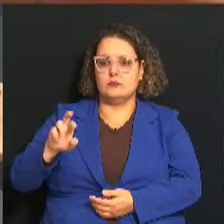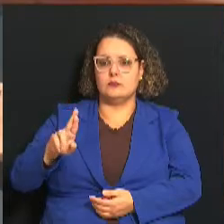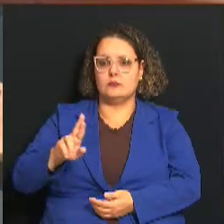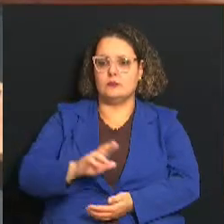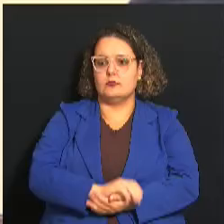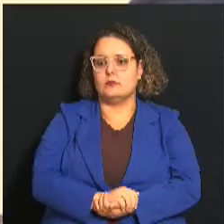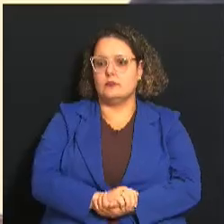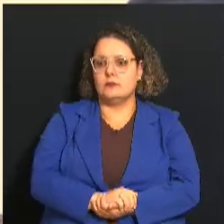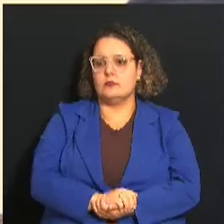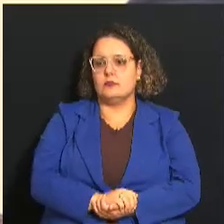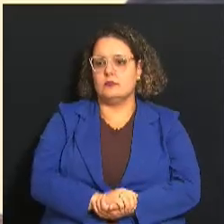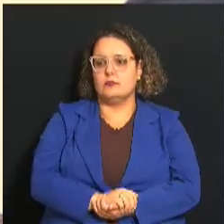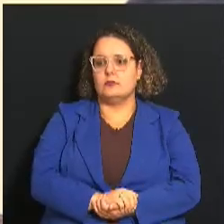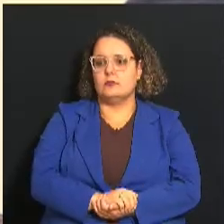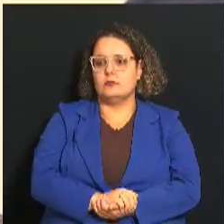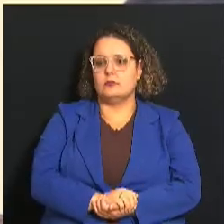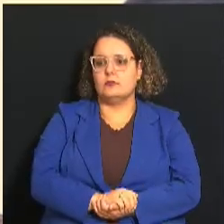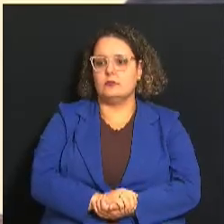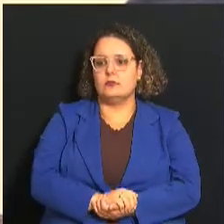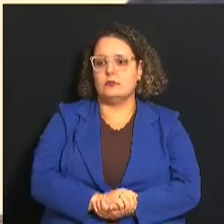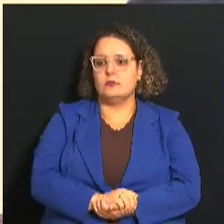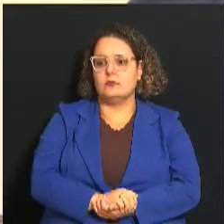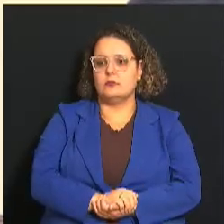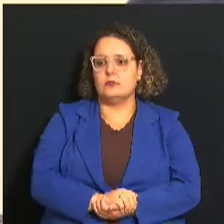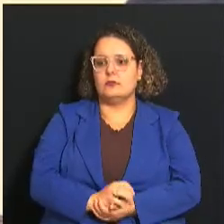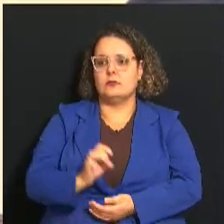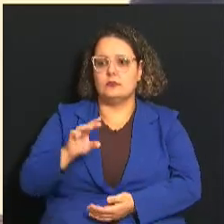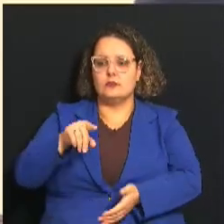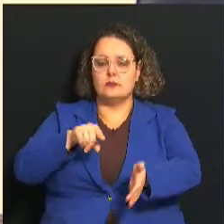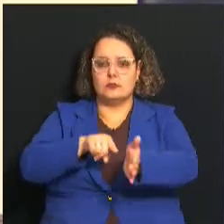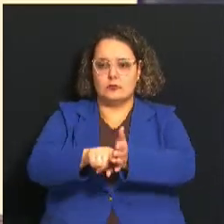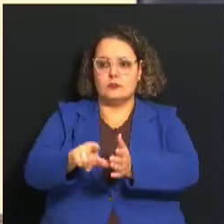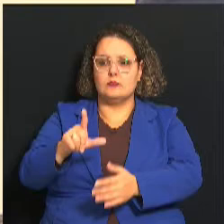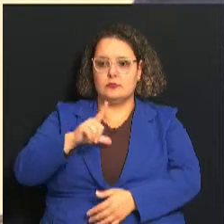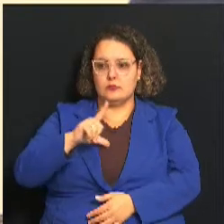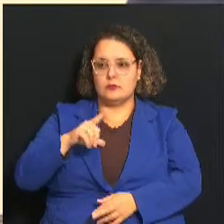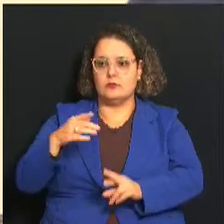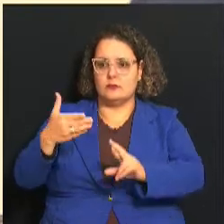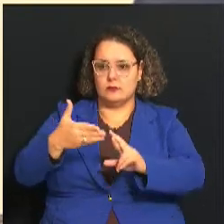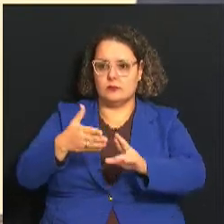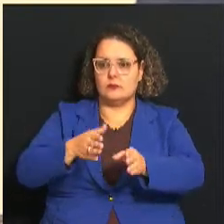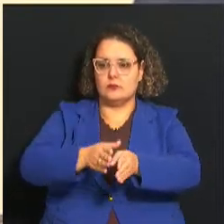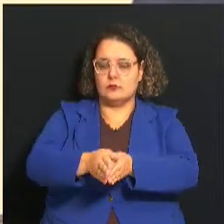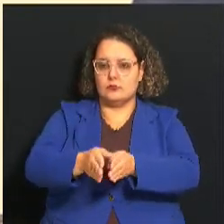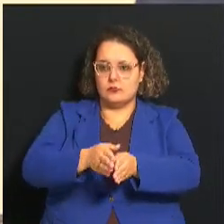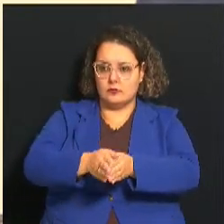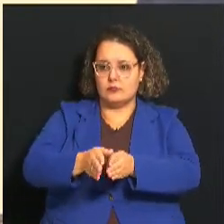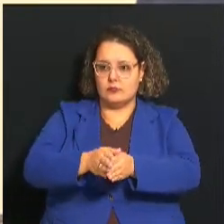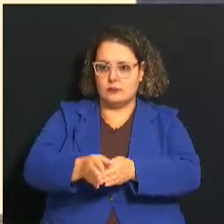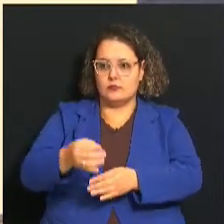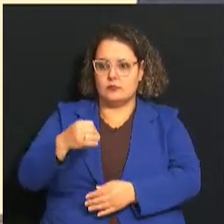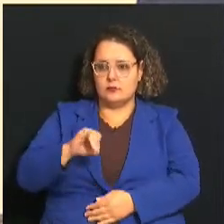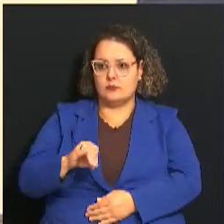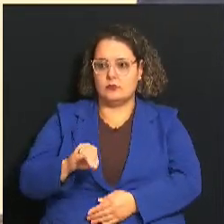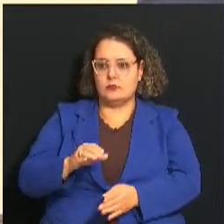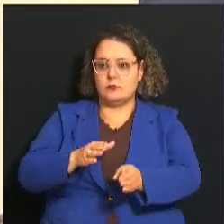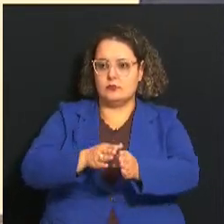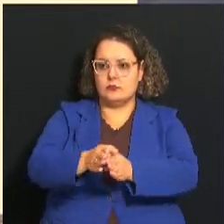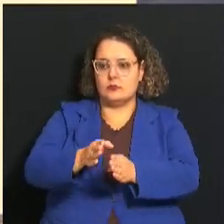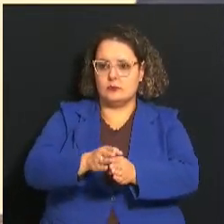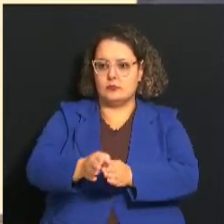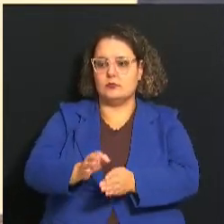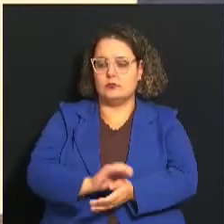Eu só pergunto, e nós temos representantes dos conselhos aqui, né? Se colocar o conselho como